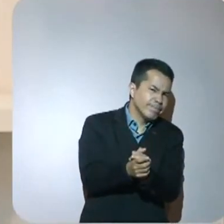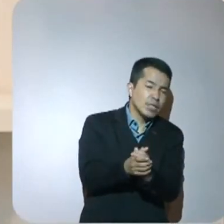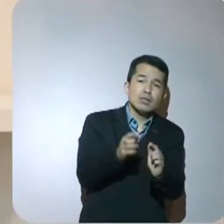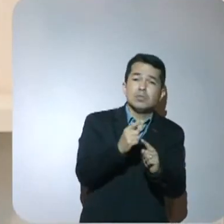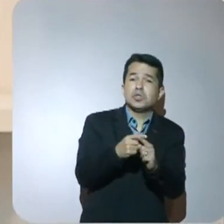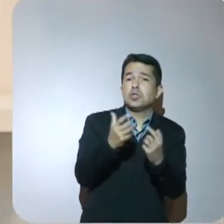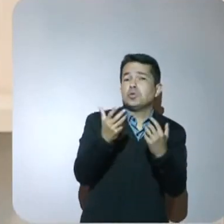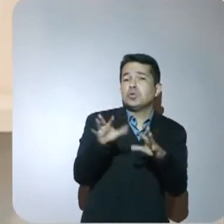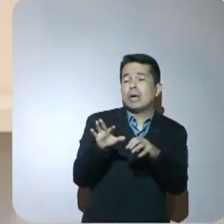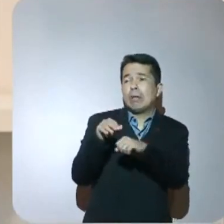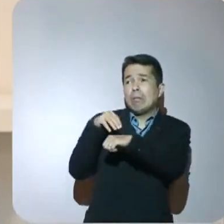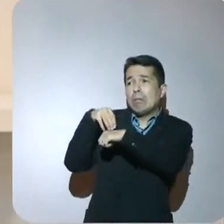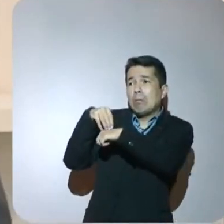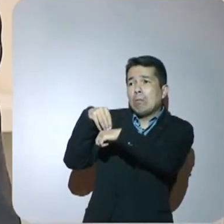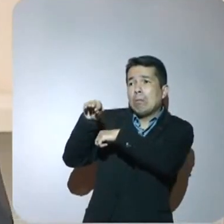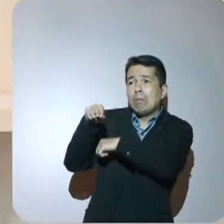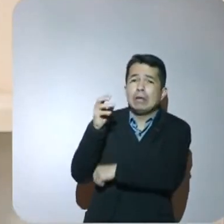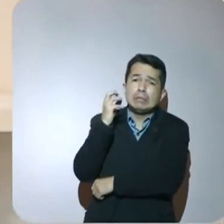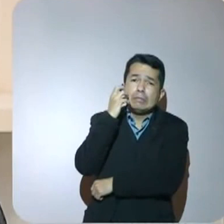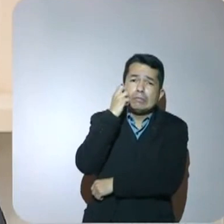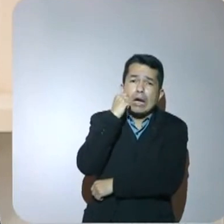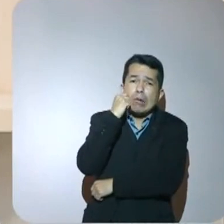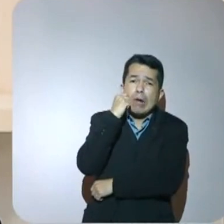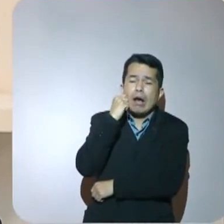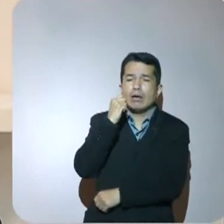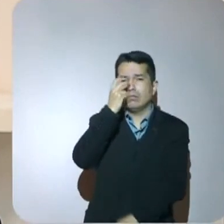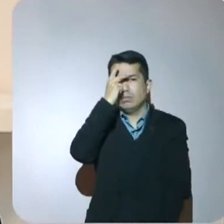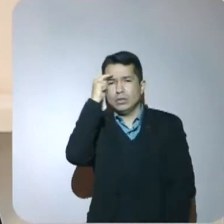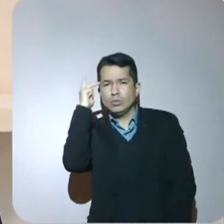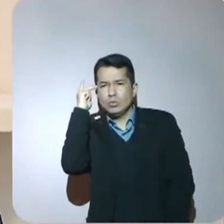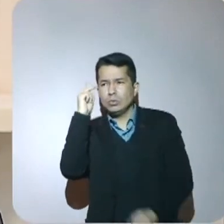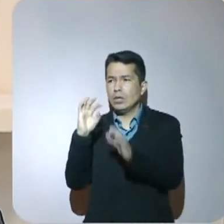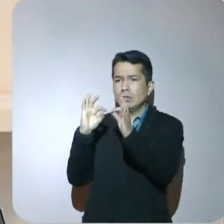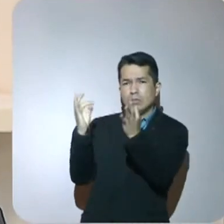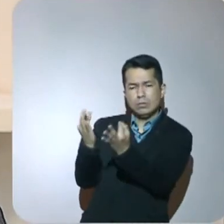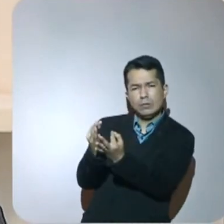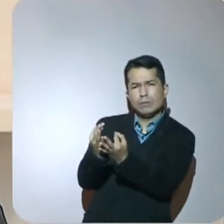queridas. Quem é mais importante? Jesus